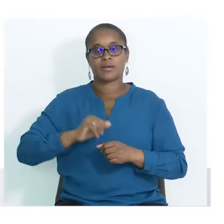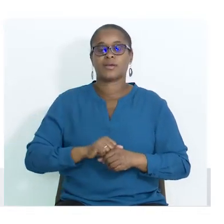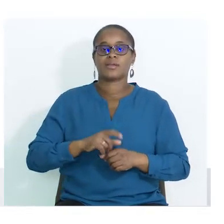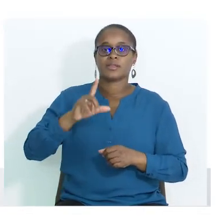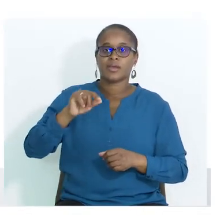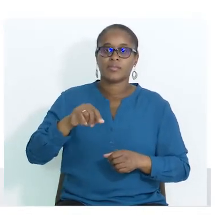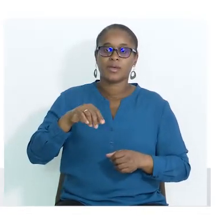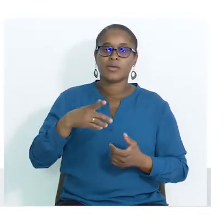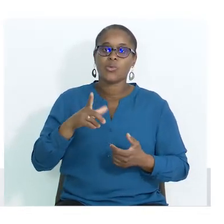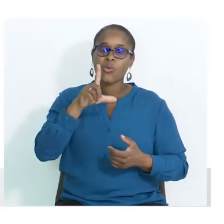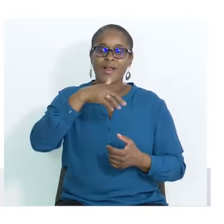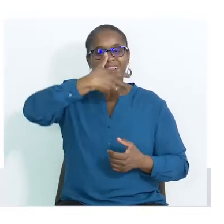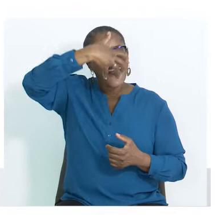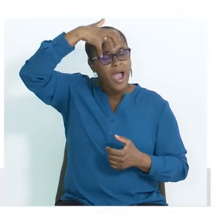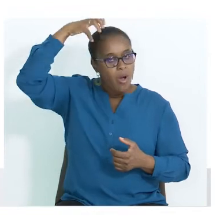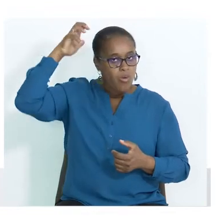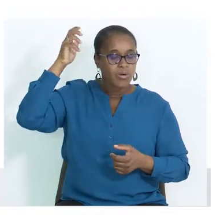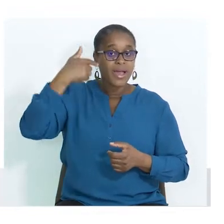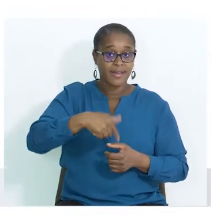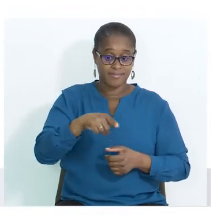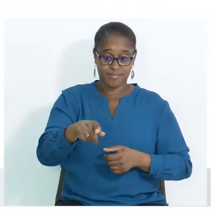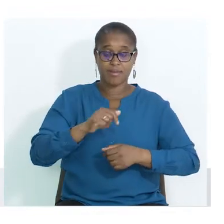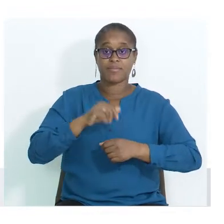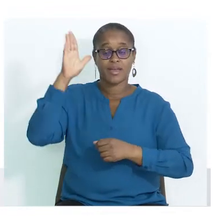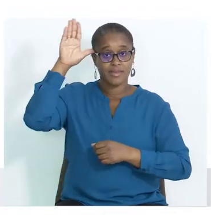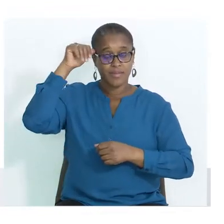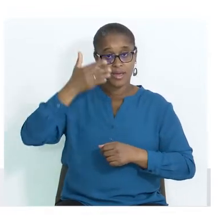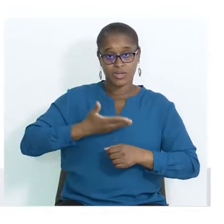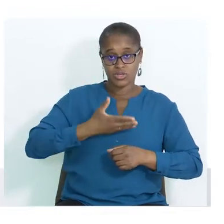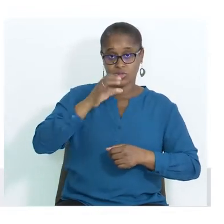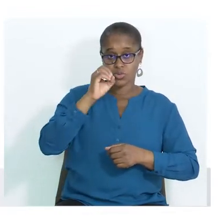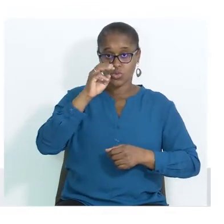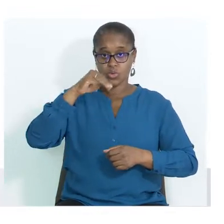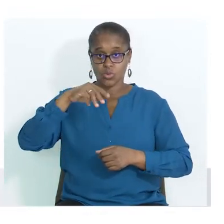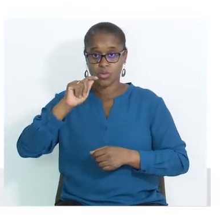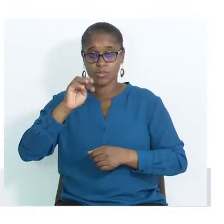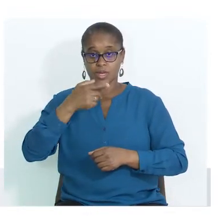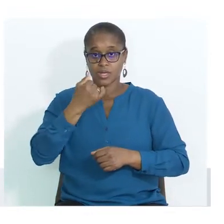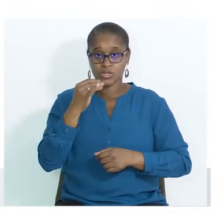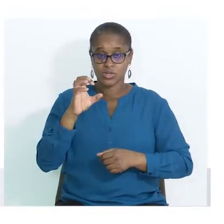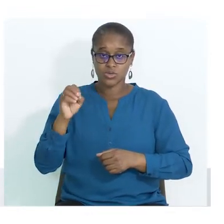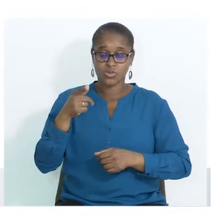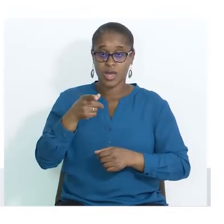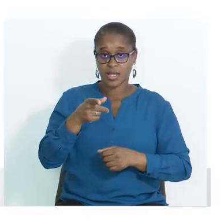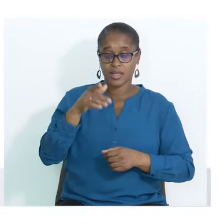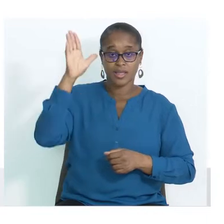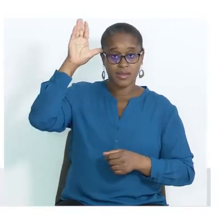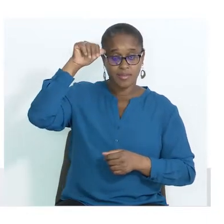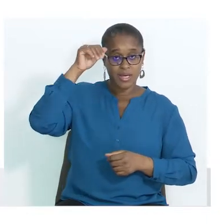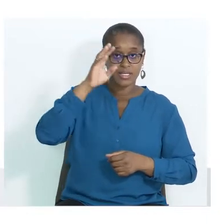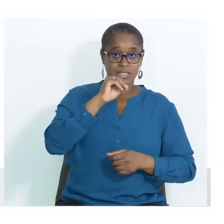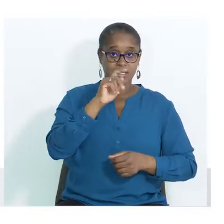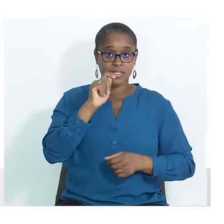e o União aqui tem os animais domésticos e ali